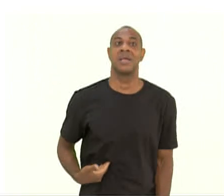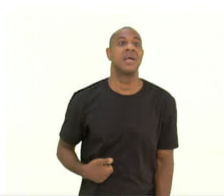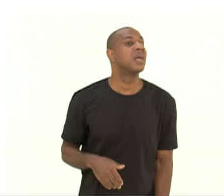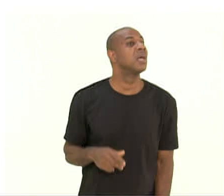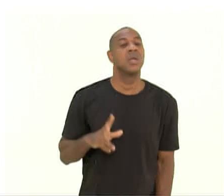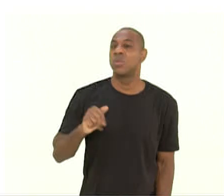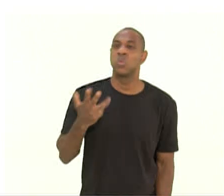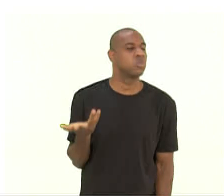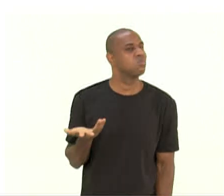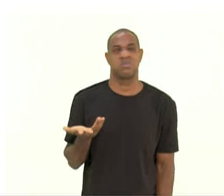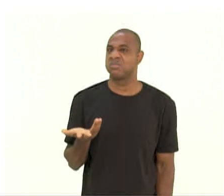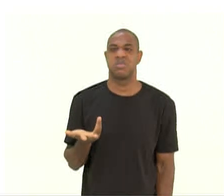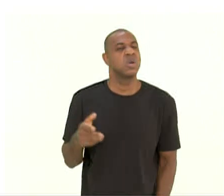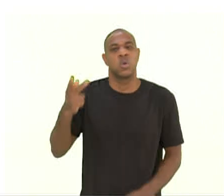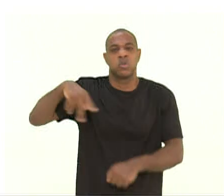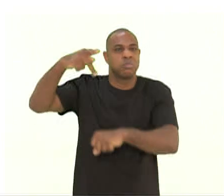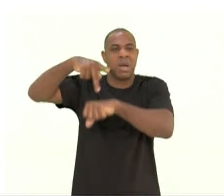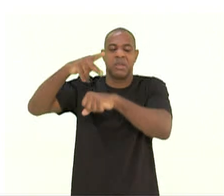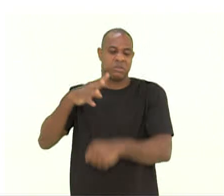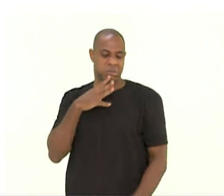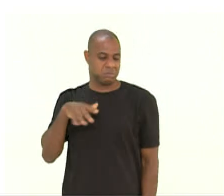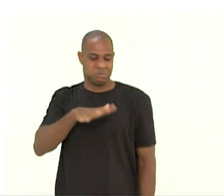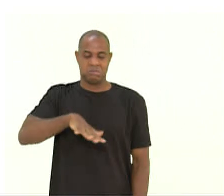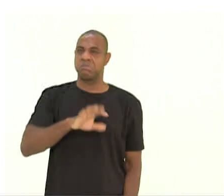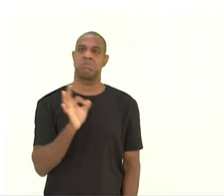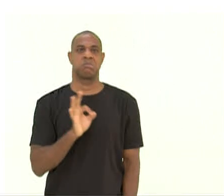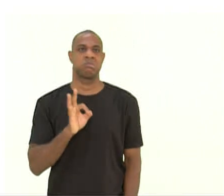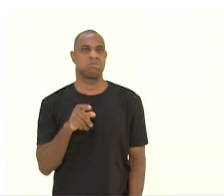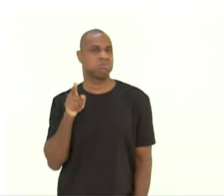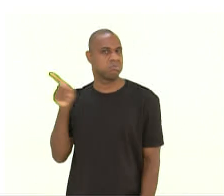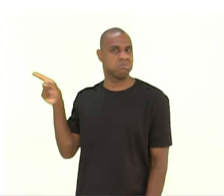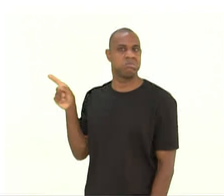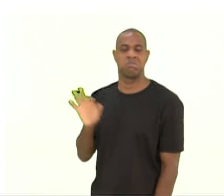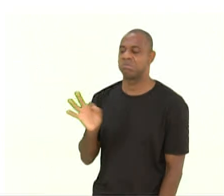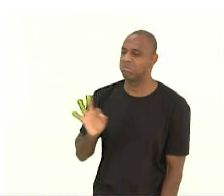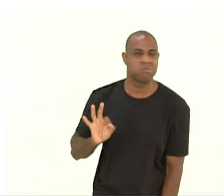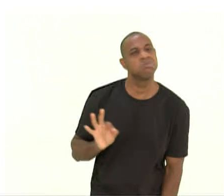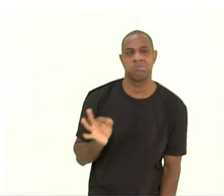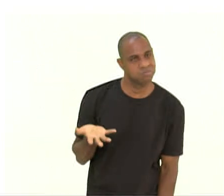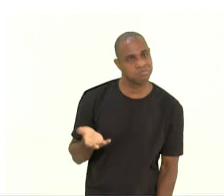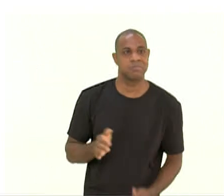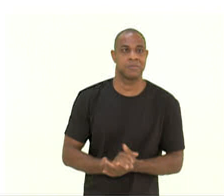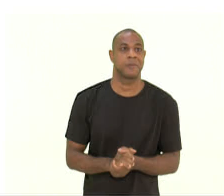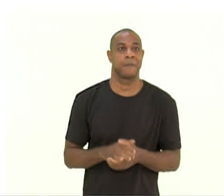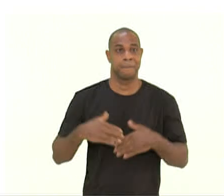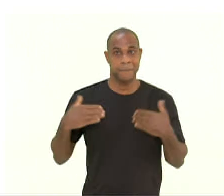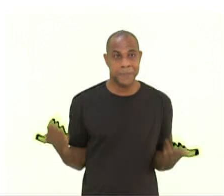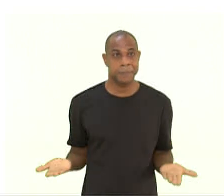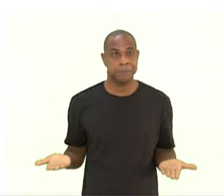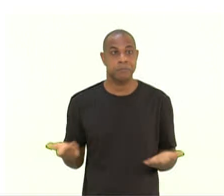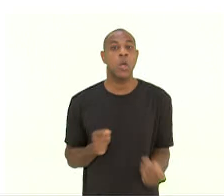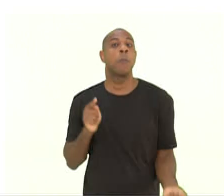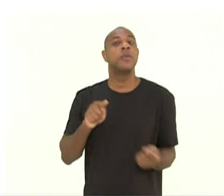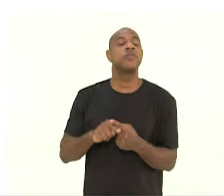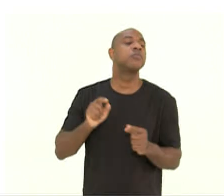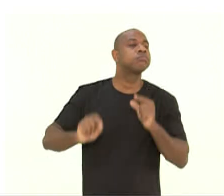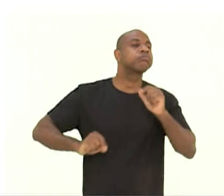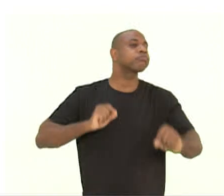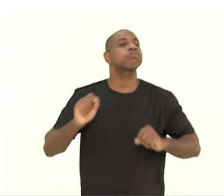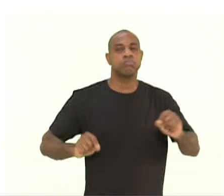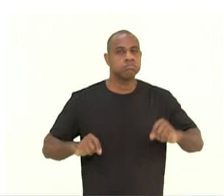foi reconhecido por outros países. Eles instituíram como governo, mas outros países nunca reconheceram. O objetivo,